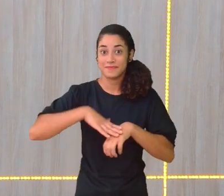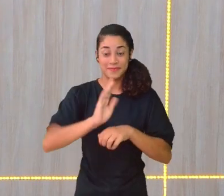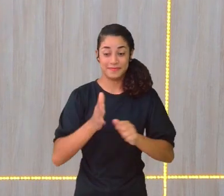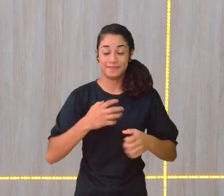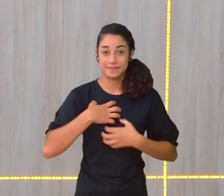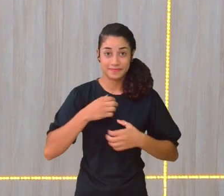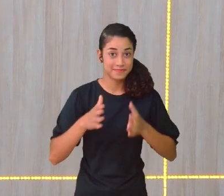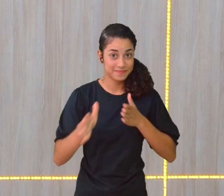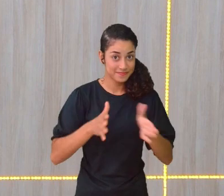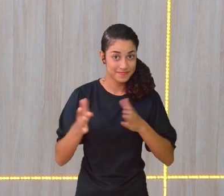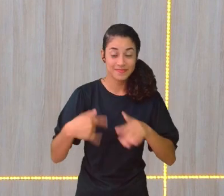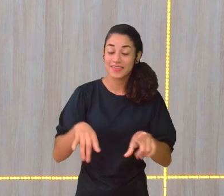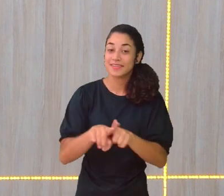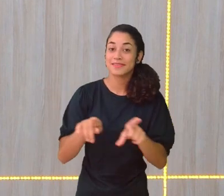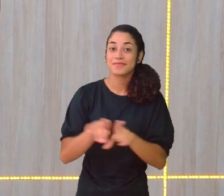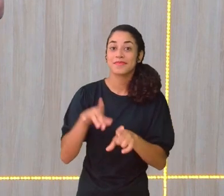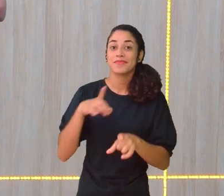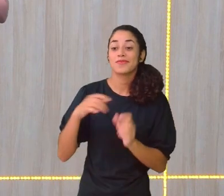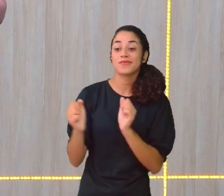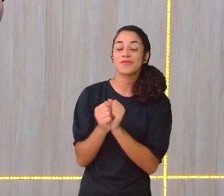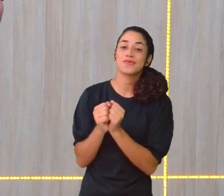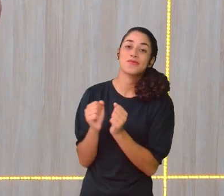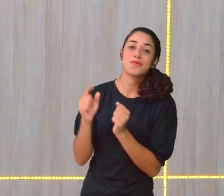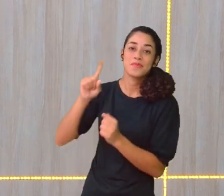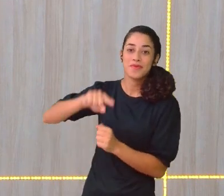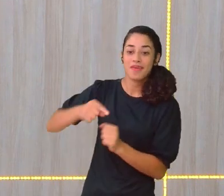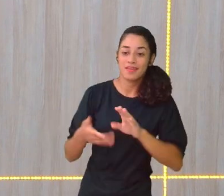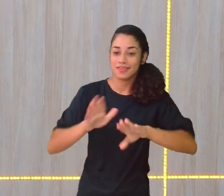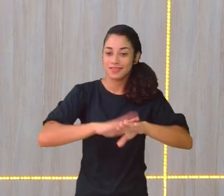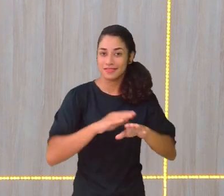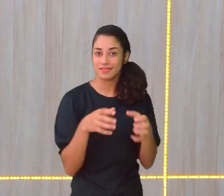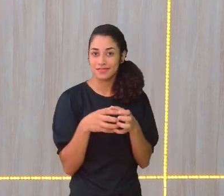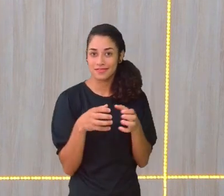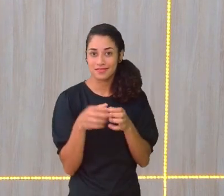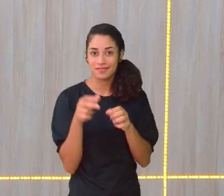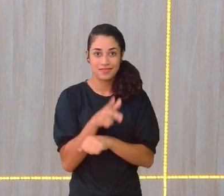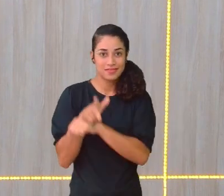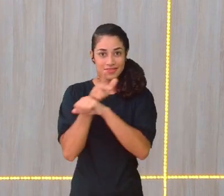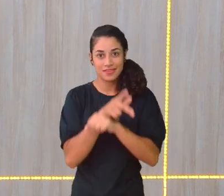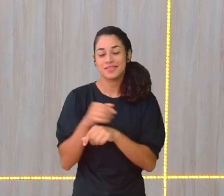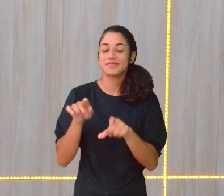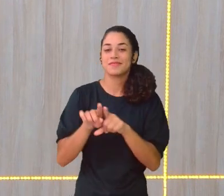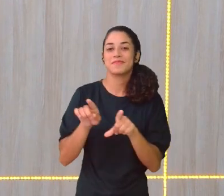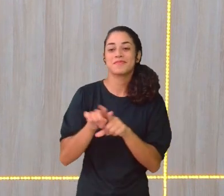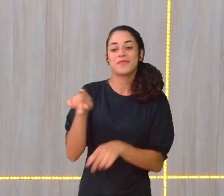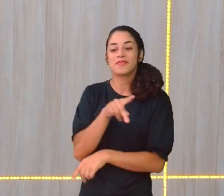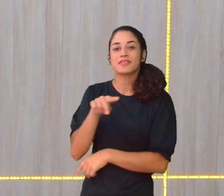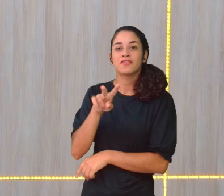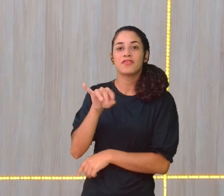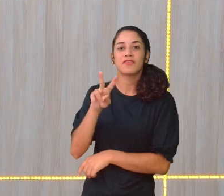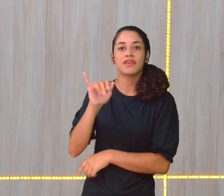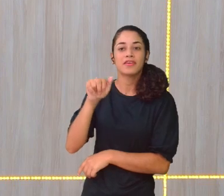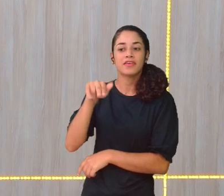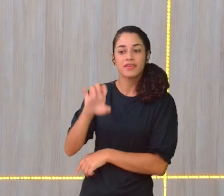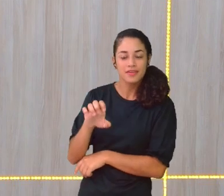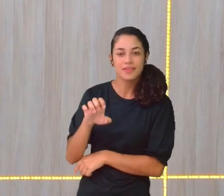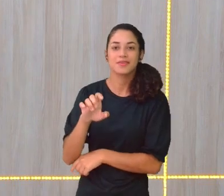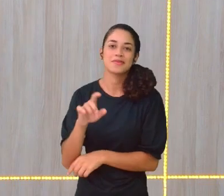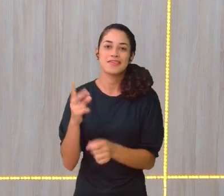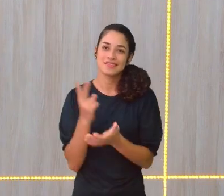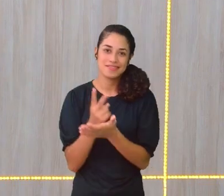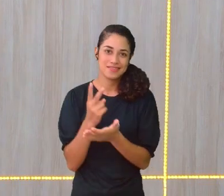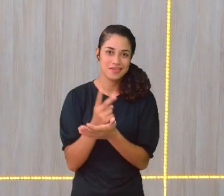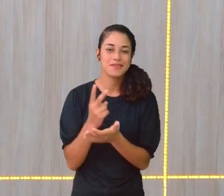acessível. E tenho também comigo a equipe de produção e a professora Viviane Santos. Vocês sempre estão